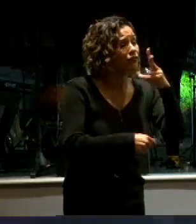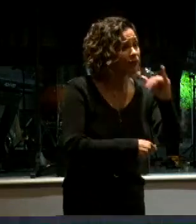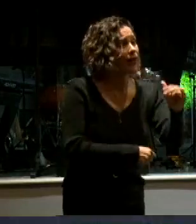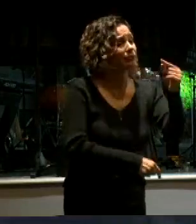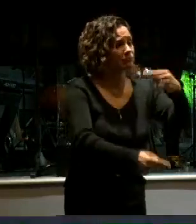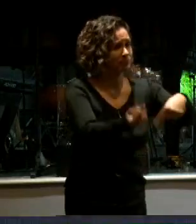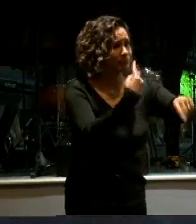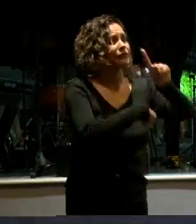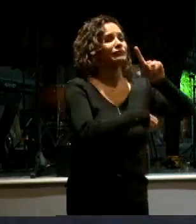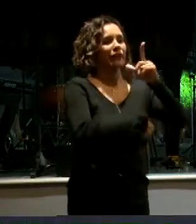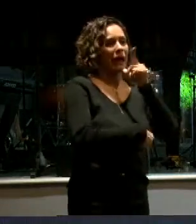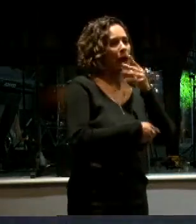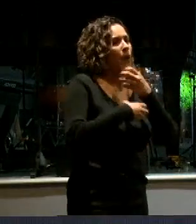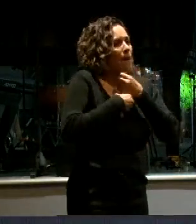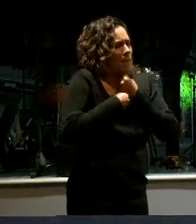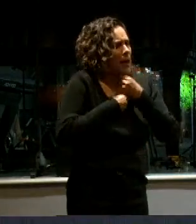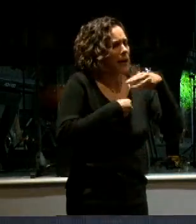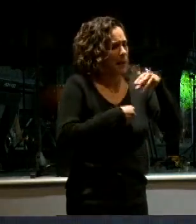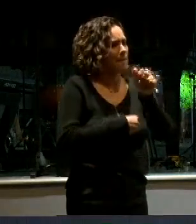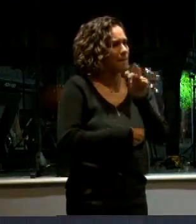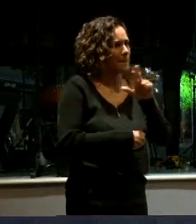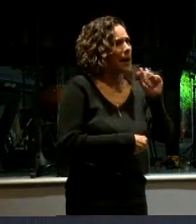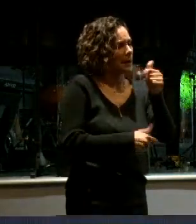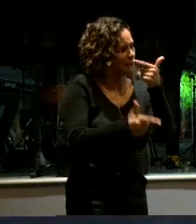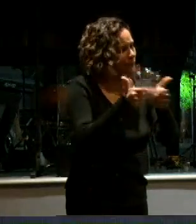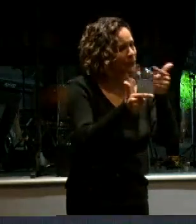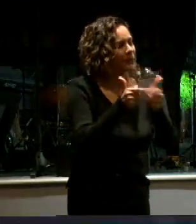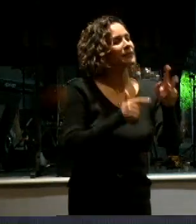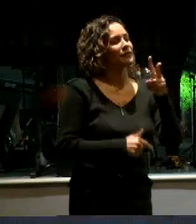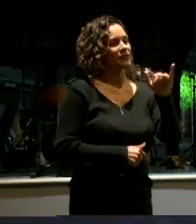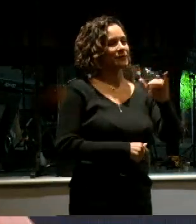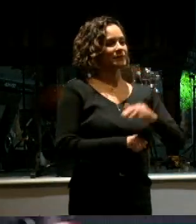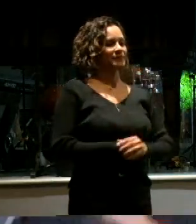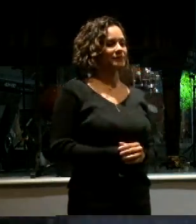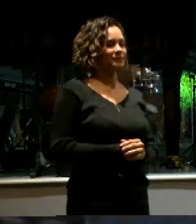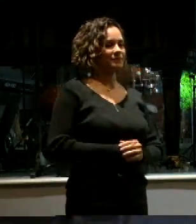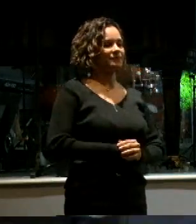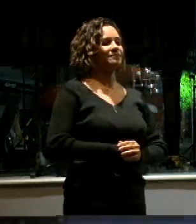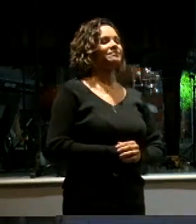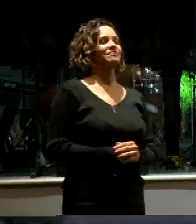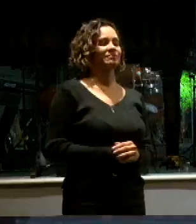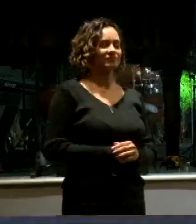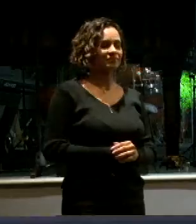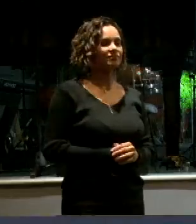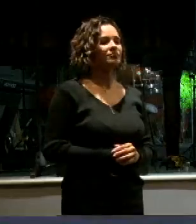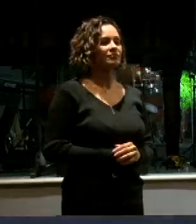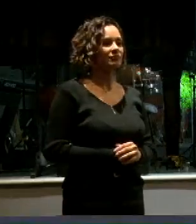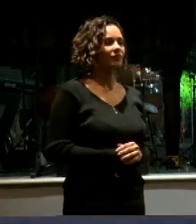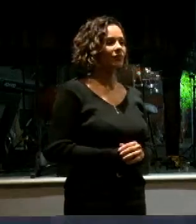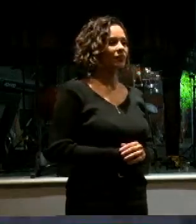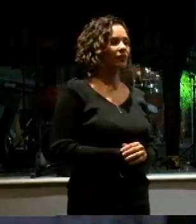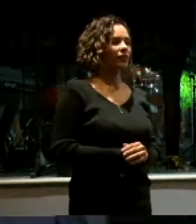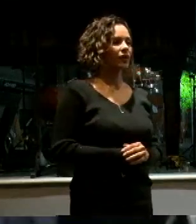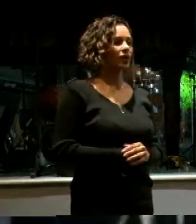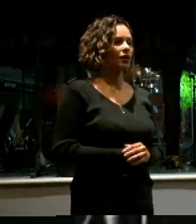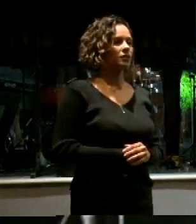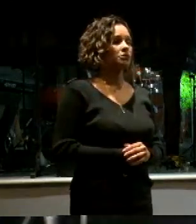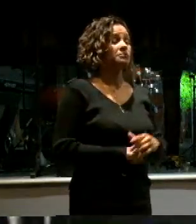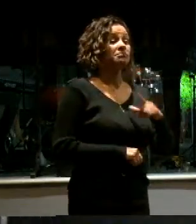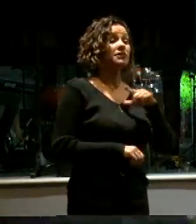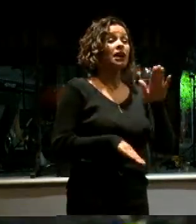A natureza do ser humano é assim. Em tempos de paz, Davizinho passeando no